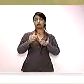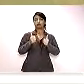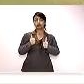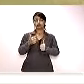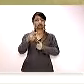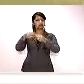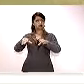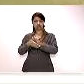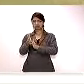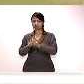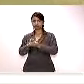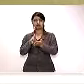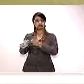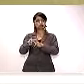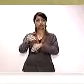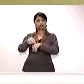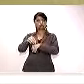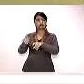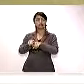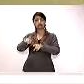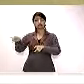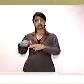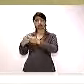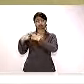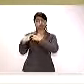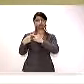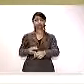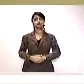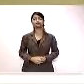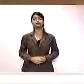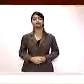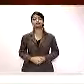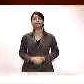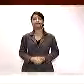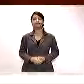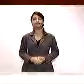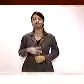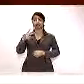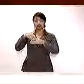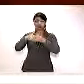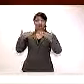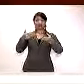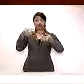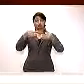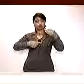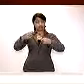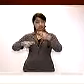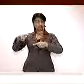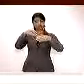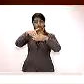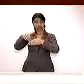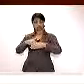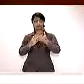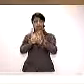determinações recomendações expressas nesse voto e a formação do apartado aqui referido votos que estão discussão e votação